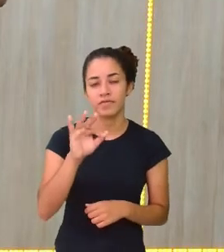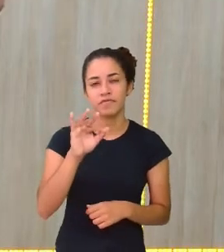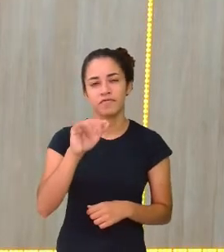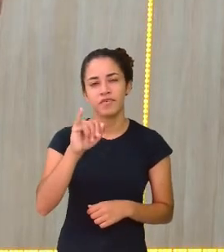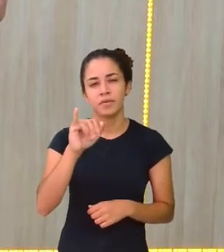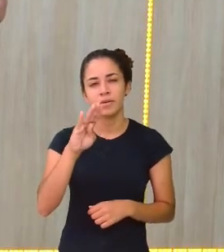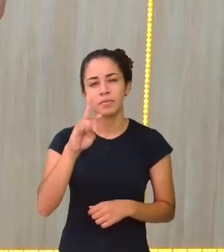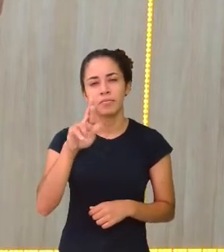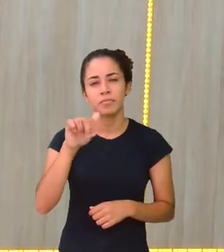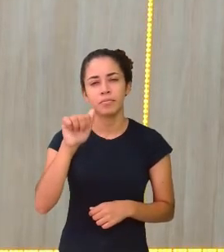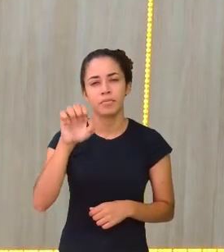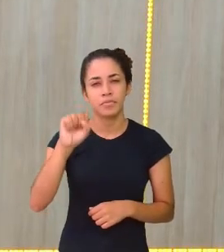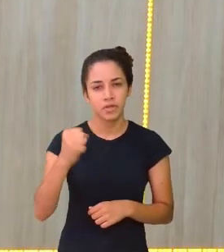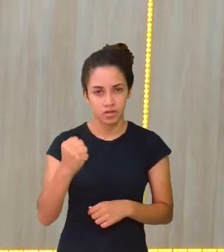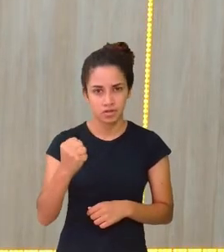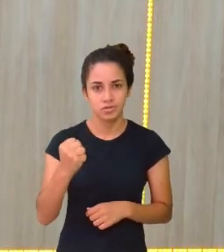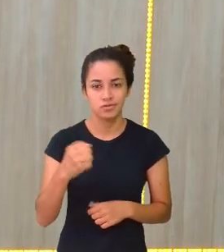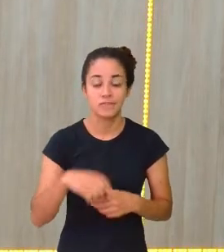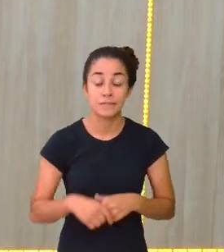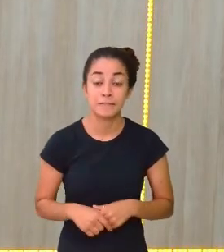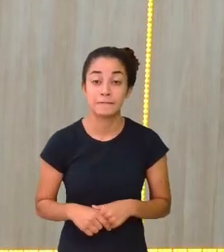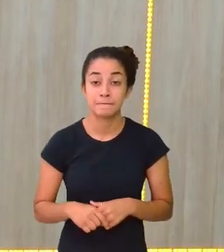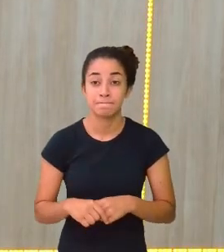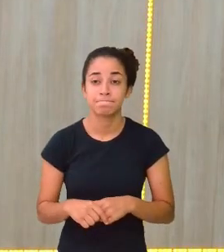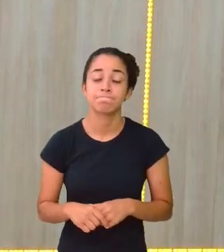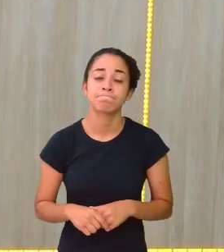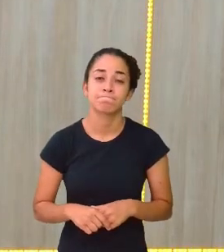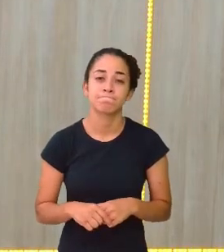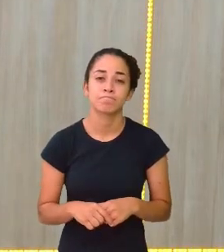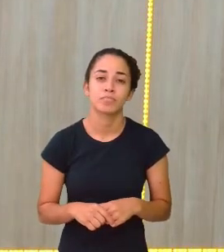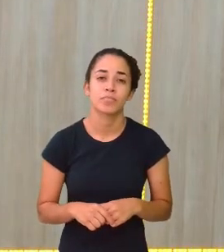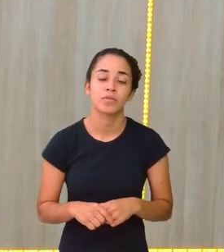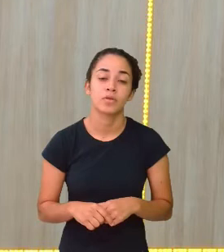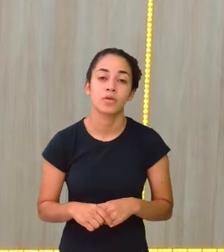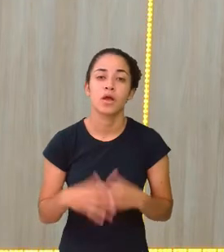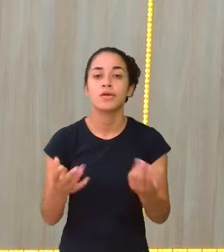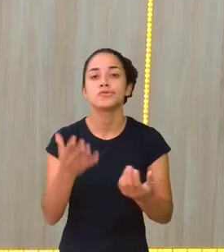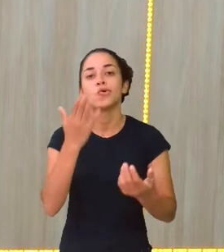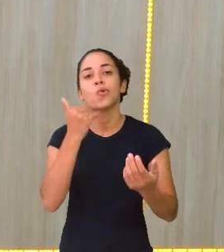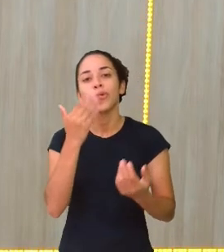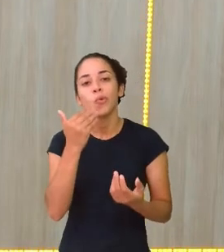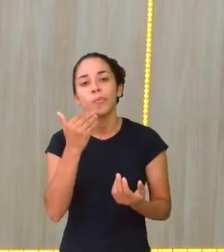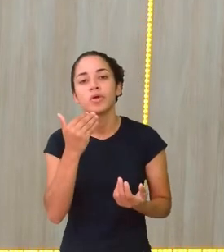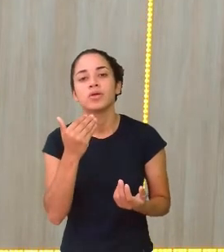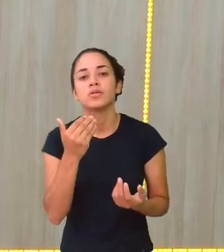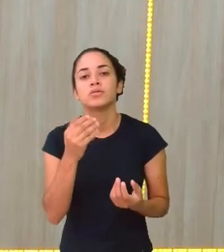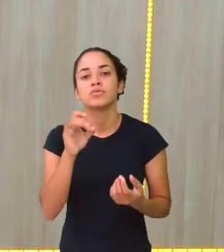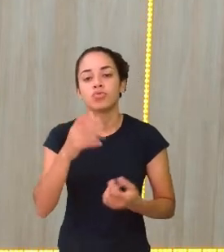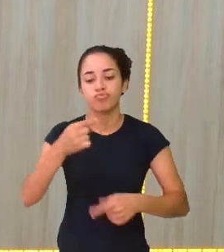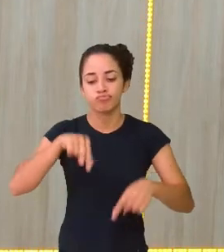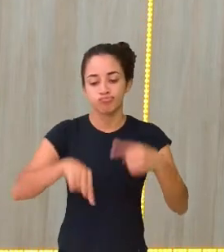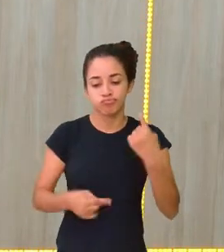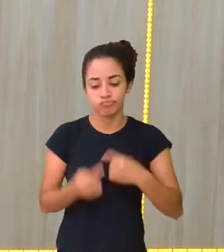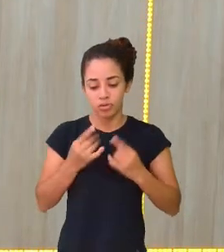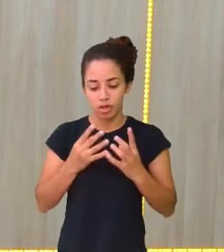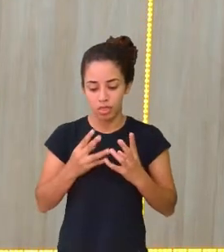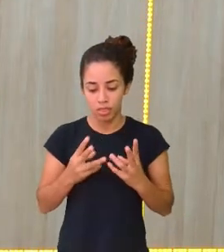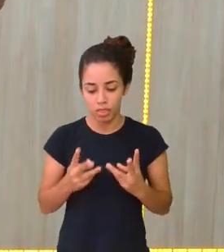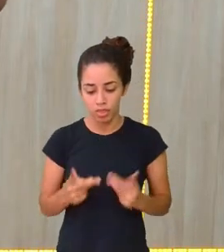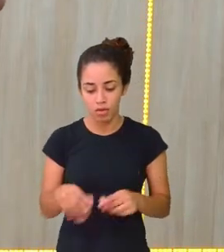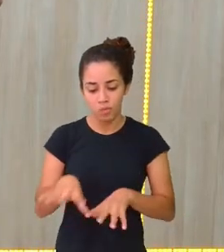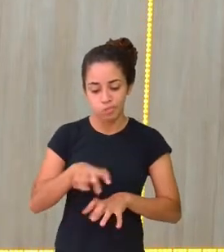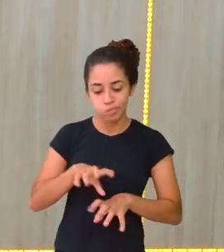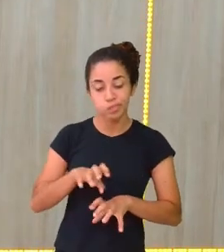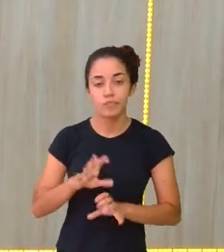nos alimentos, nos carboidratos, né? Mas aqui elas não são digeridas pelo nosso organismo. Como assim?